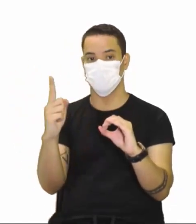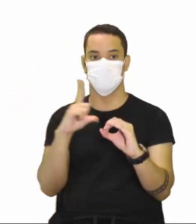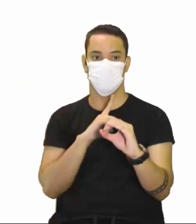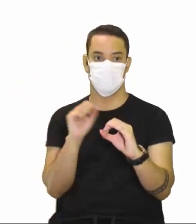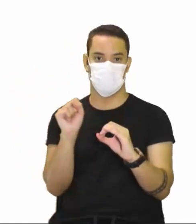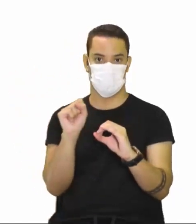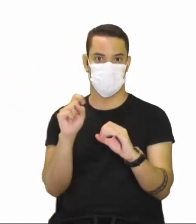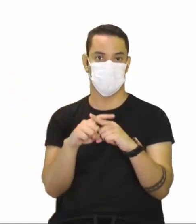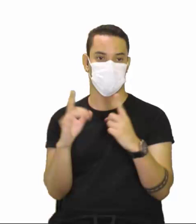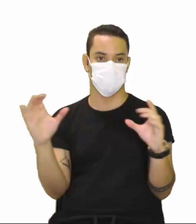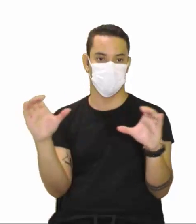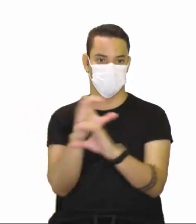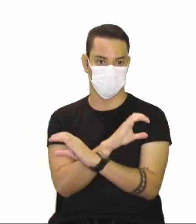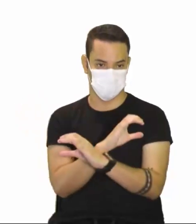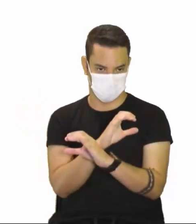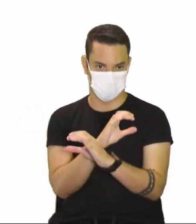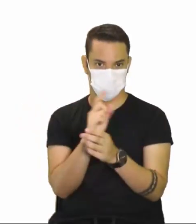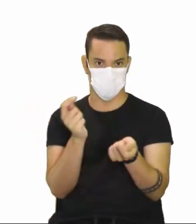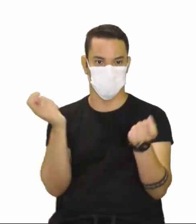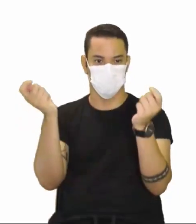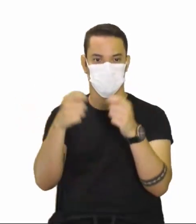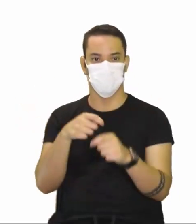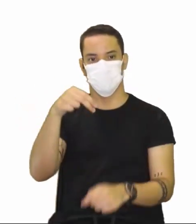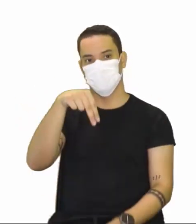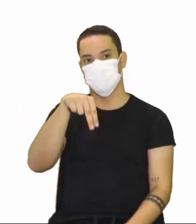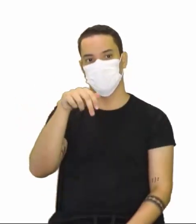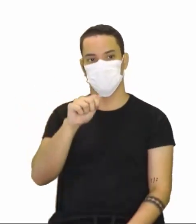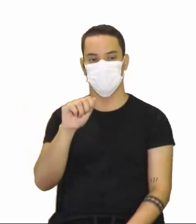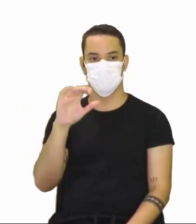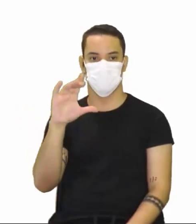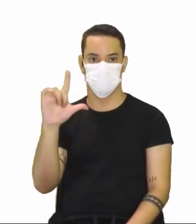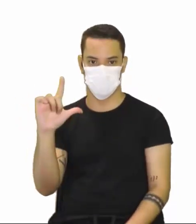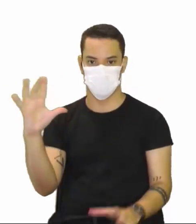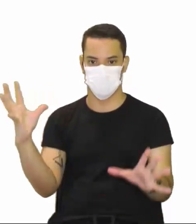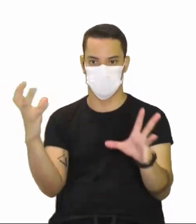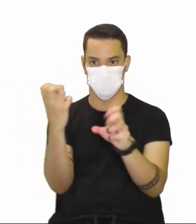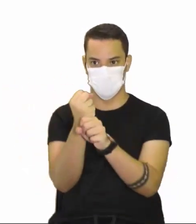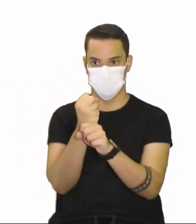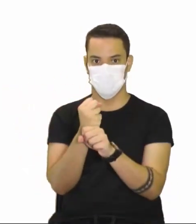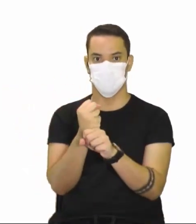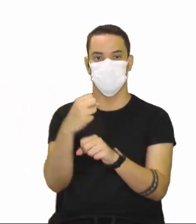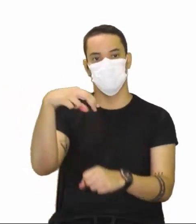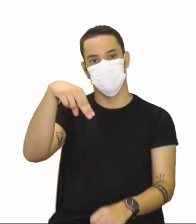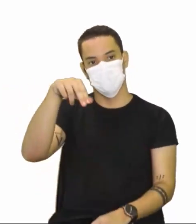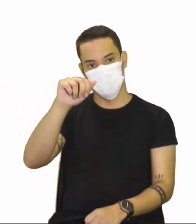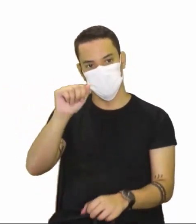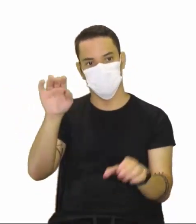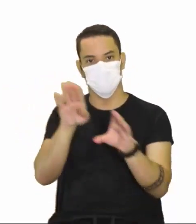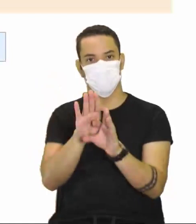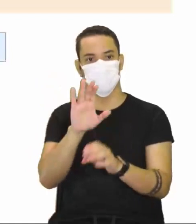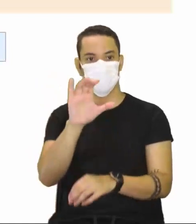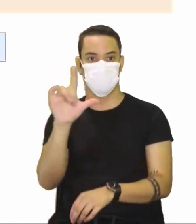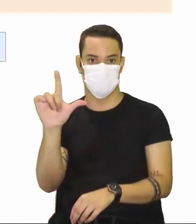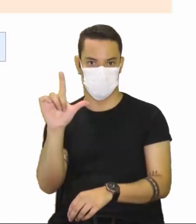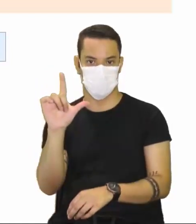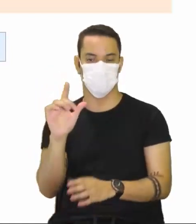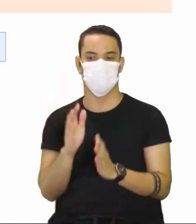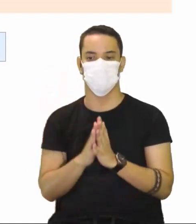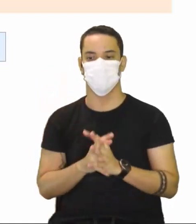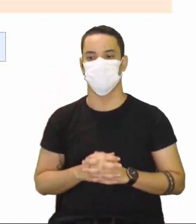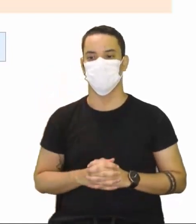8. E aí o composto se forma o NaCl, tendo o Na como cátion e o Cl como